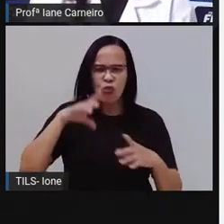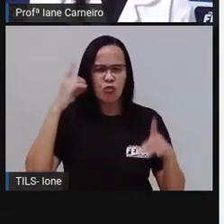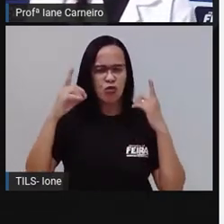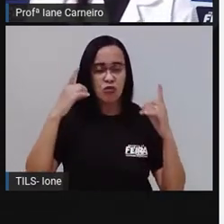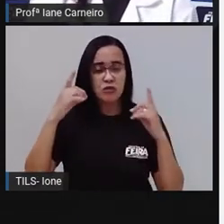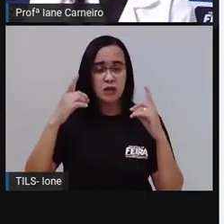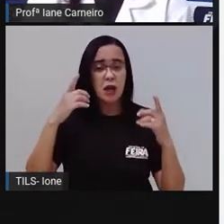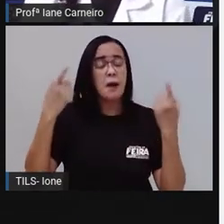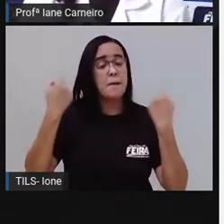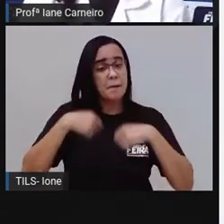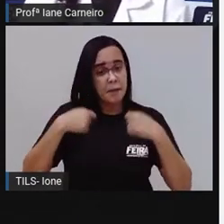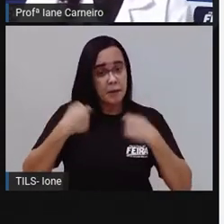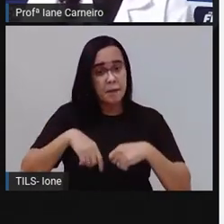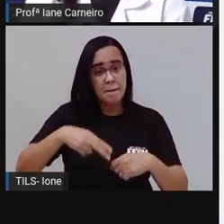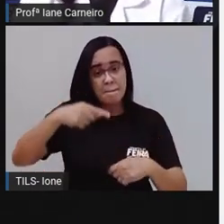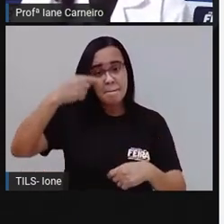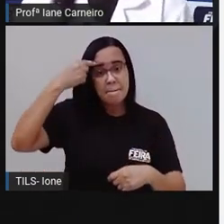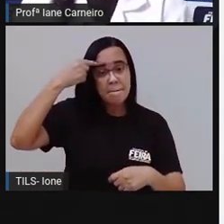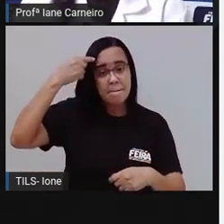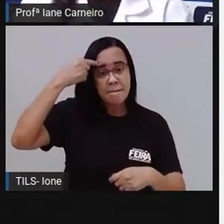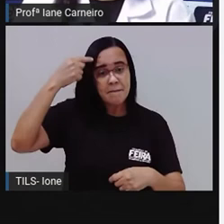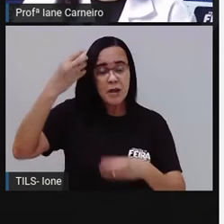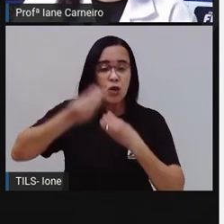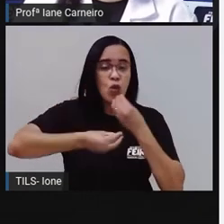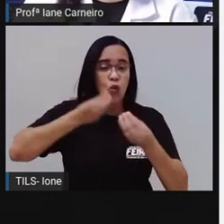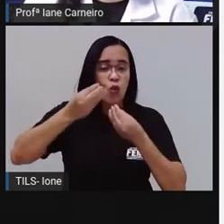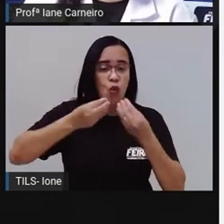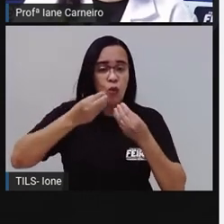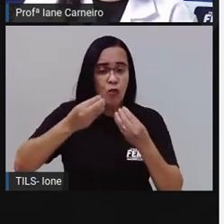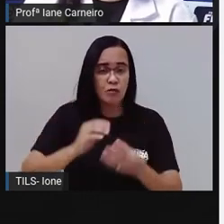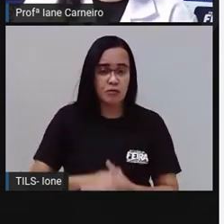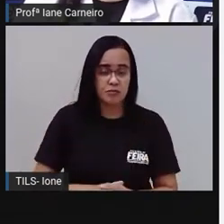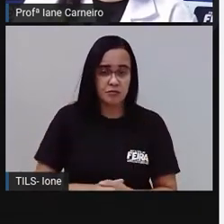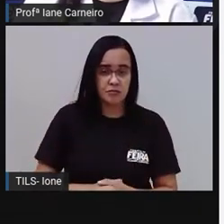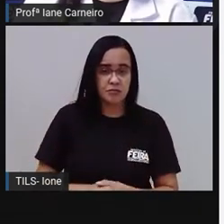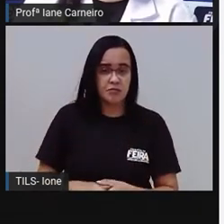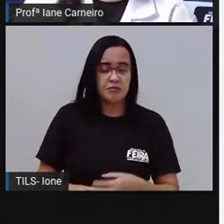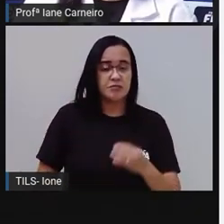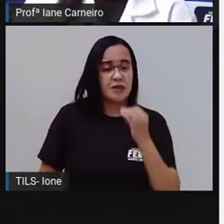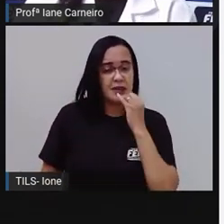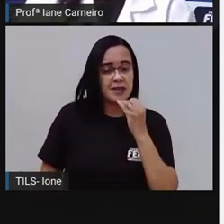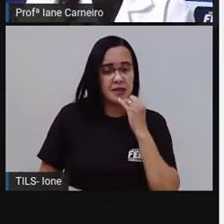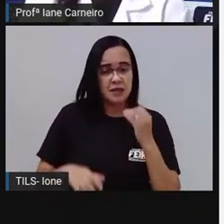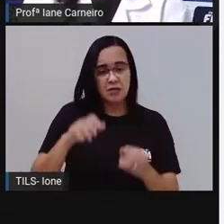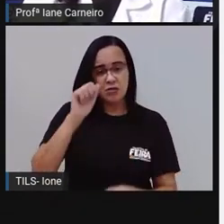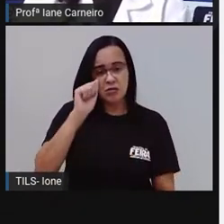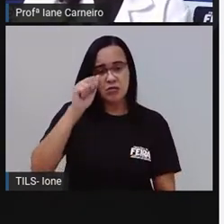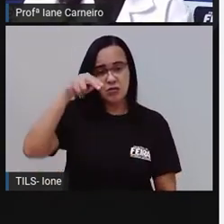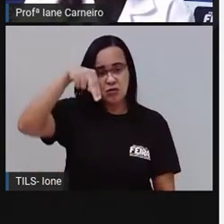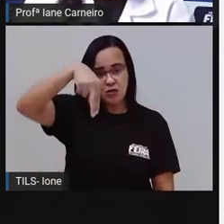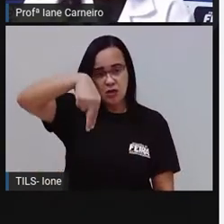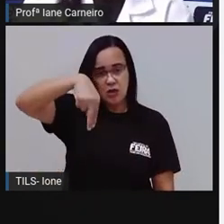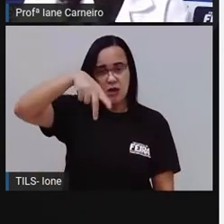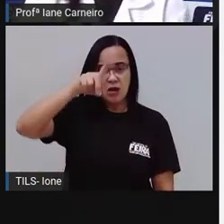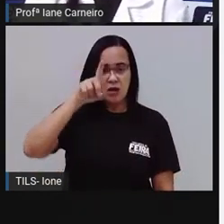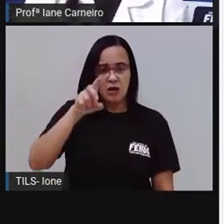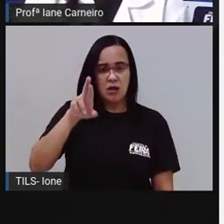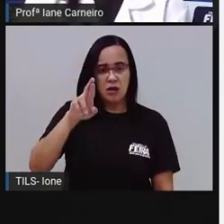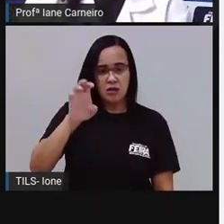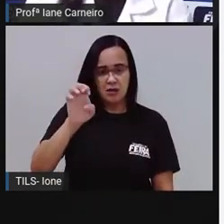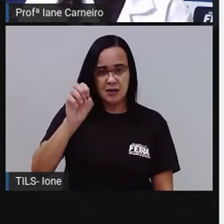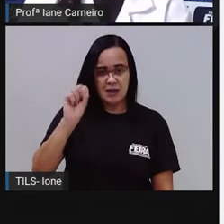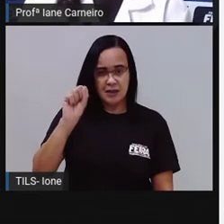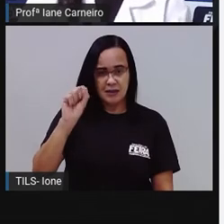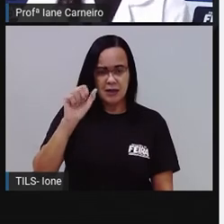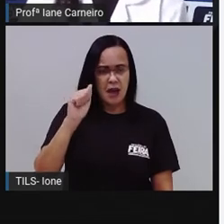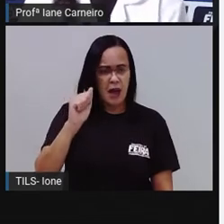escrever Andressa, né? Se você escrevesse Andressa sem o nezinho aqui, ia ficar como? Adressa,